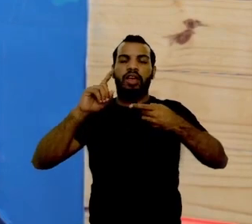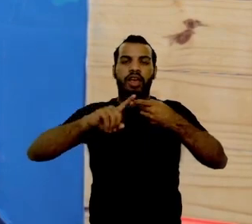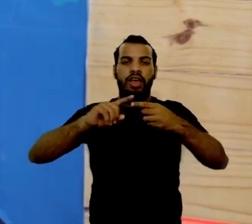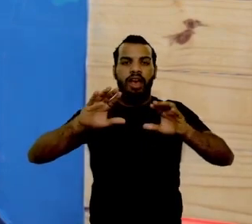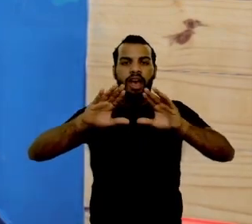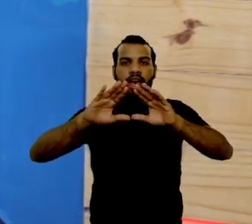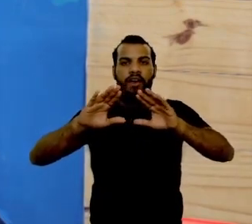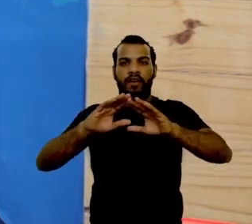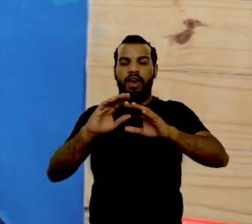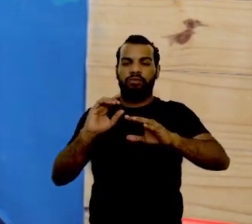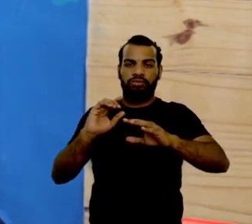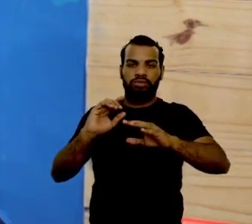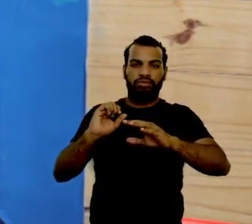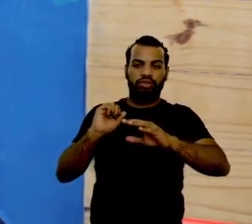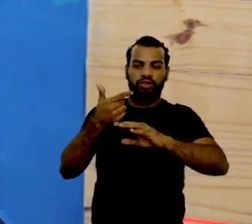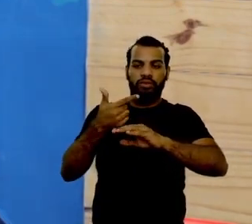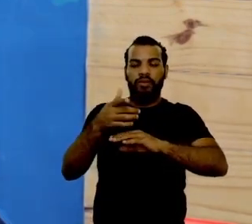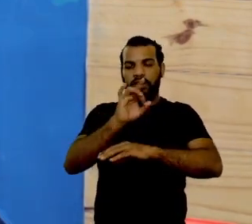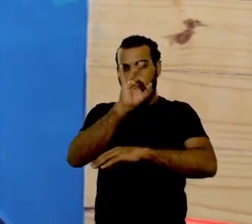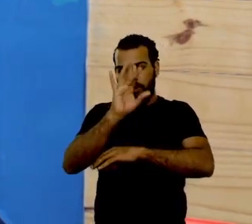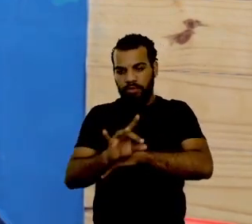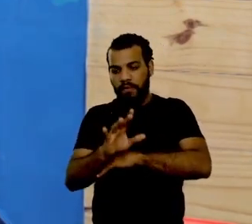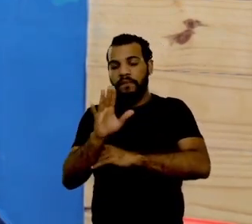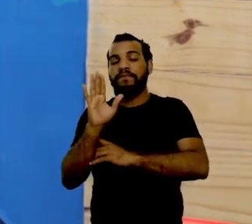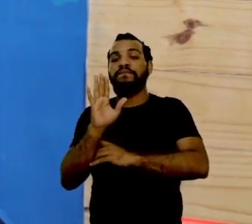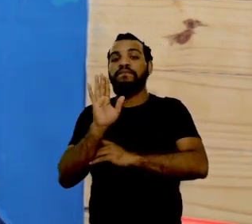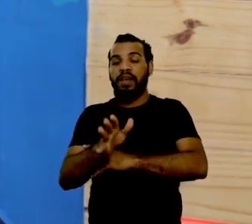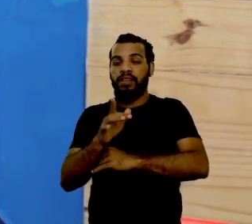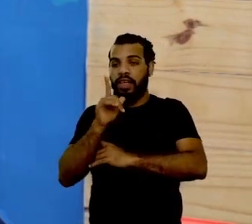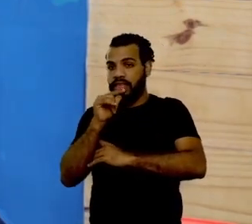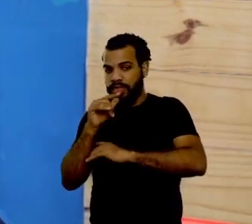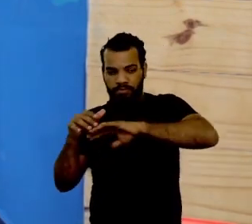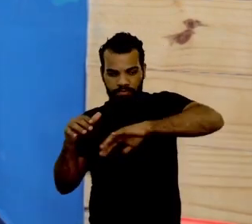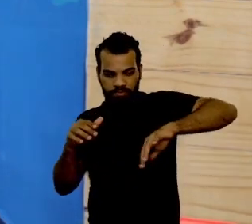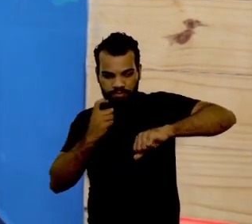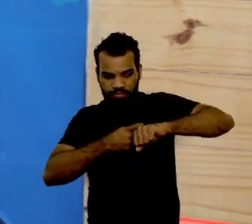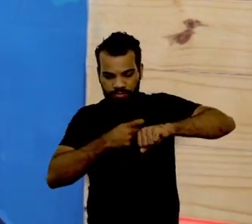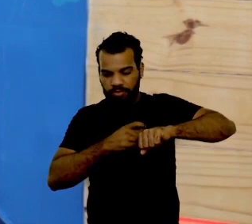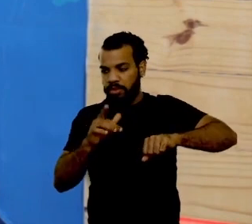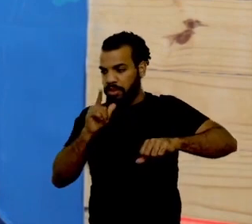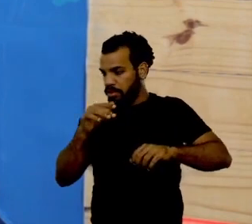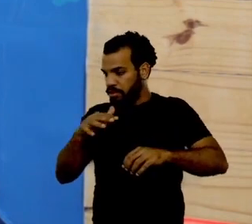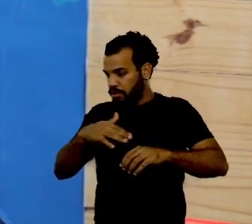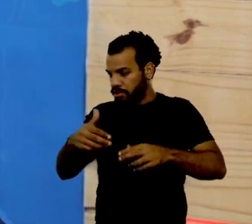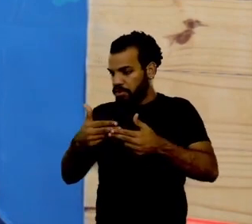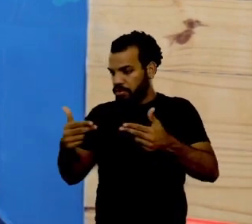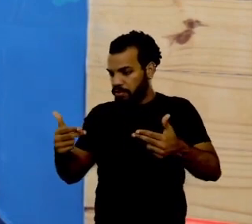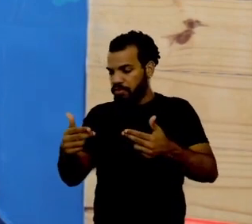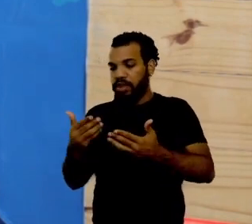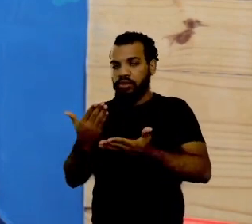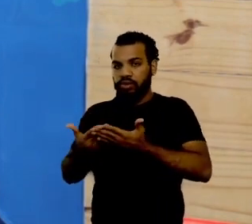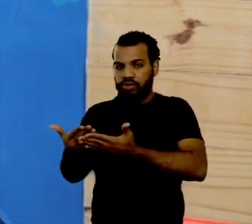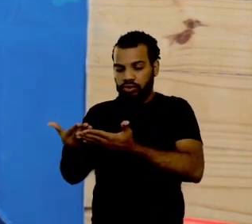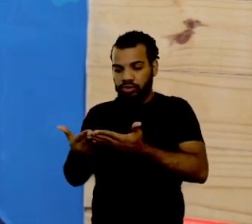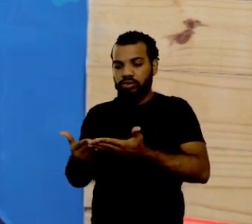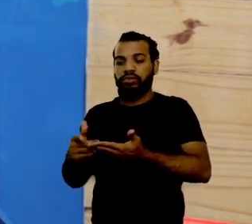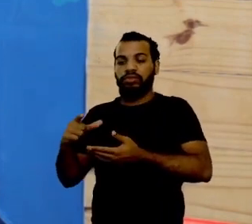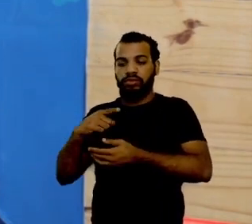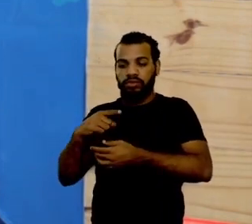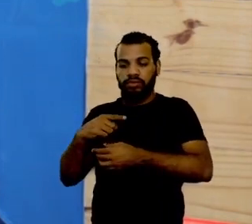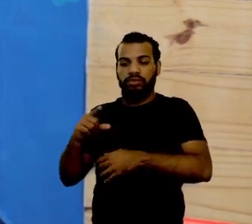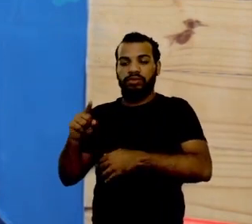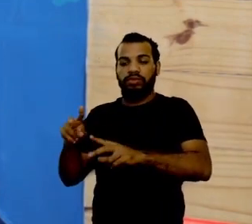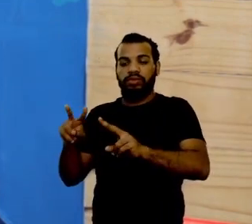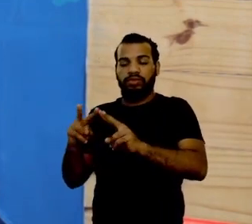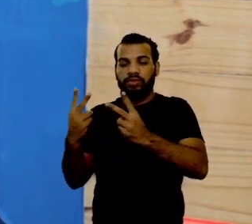sua particularidade. Já os líquidos, em geral, para se estudar a dilatação do líquido, chamamos de dilatação